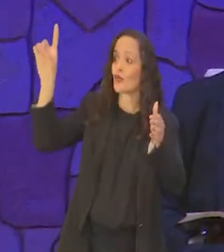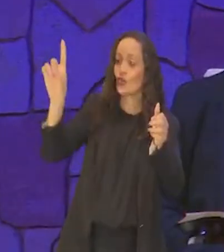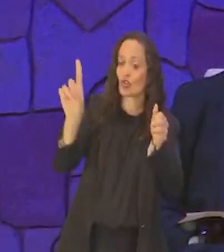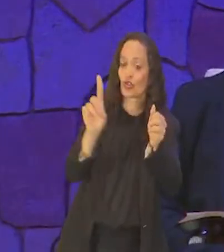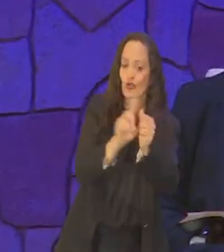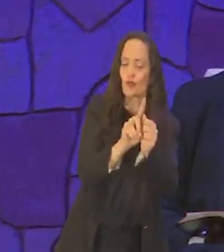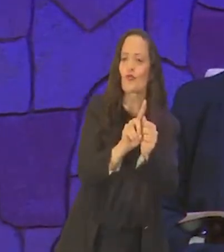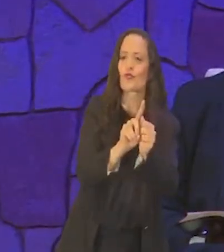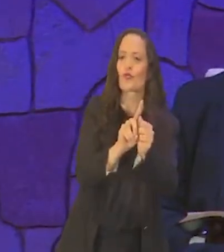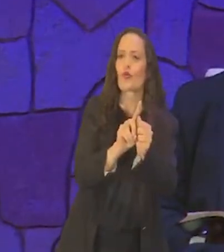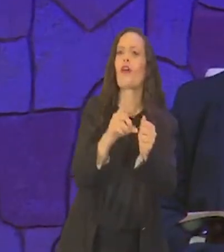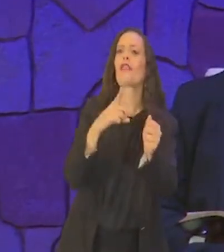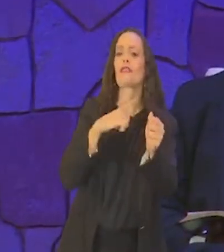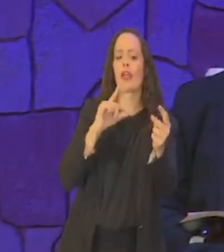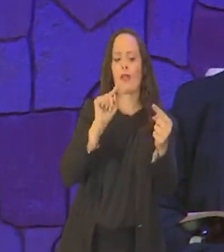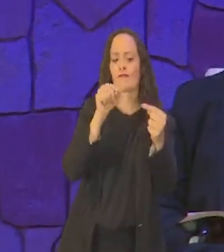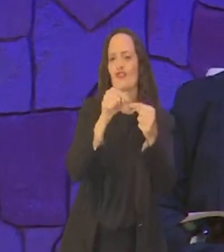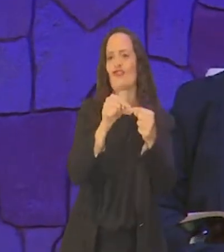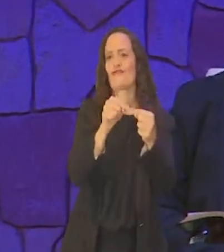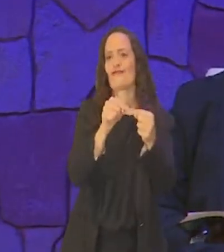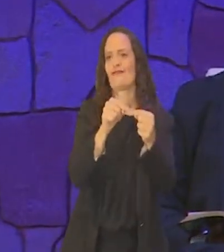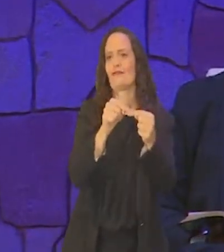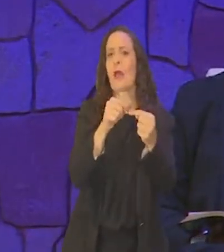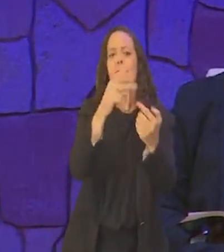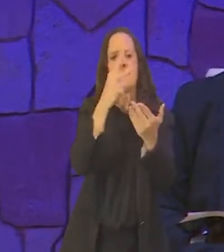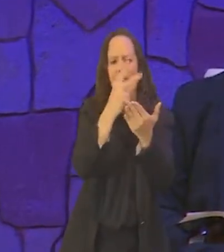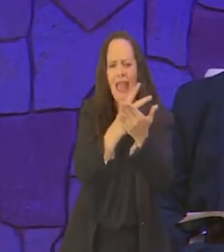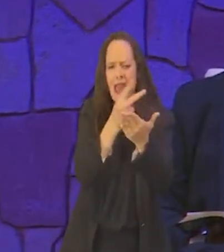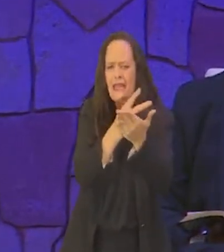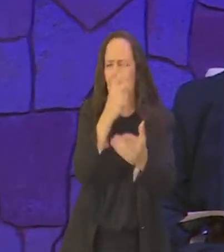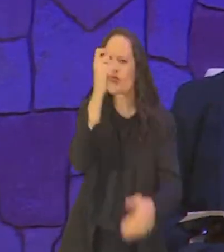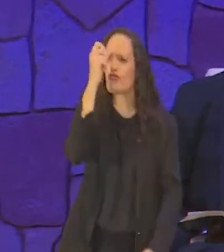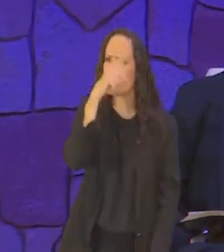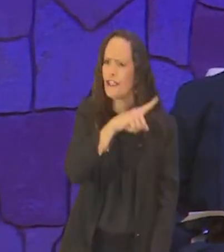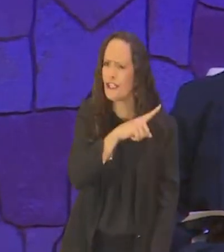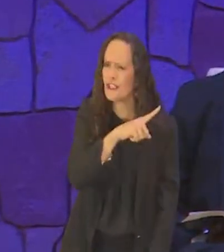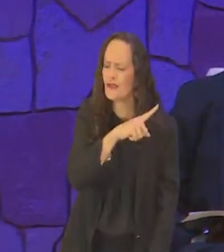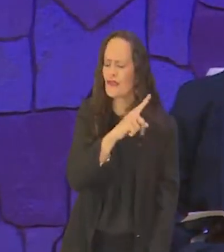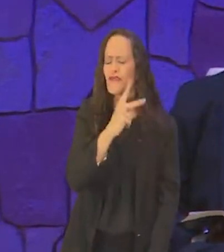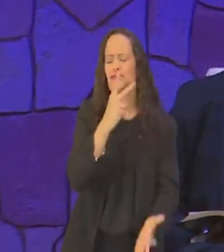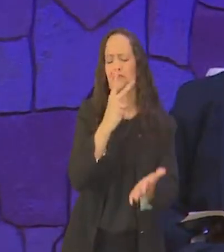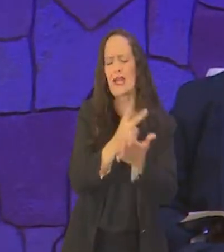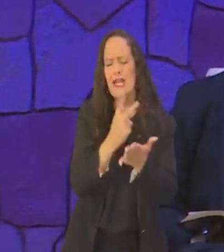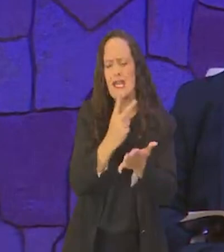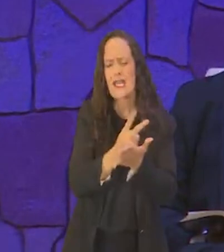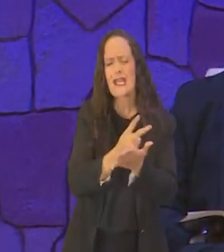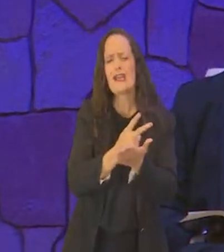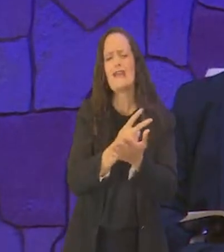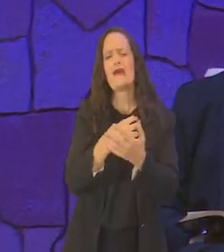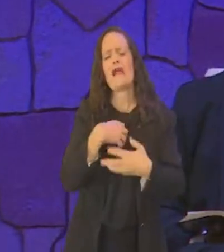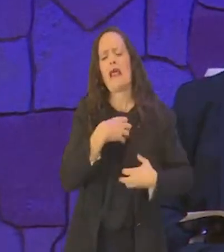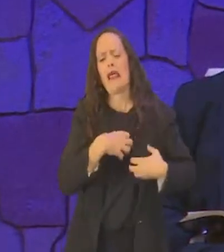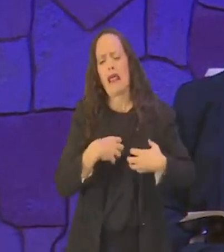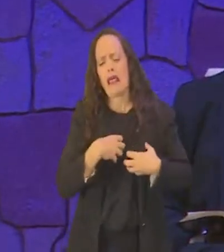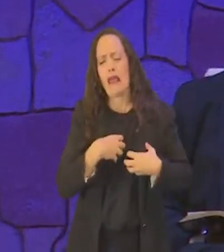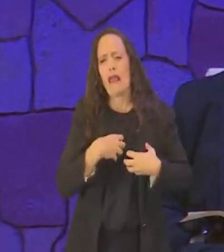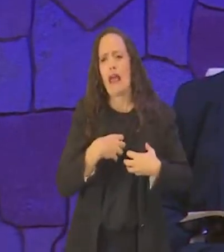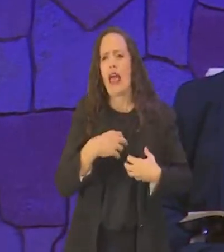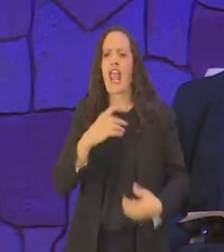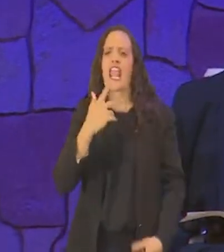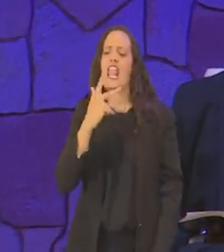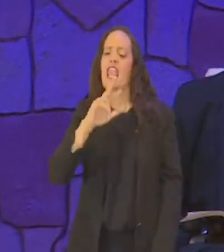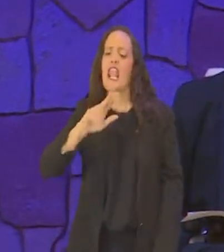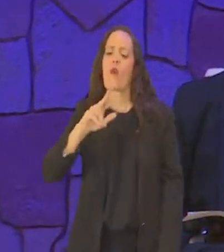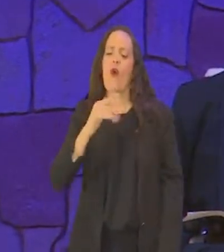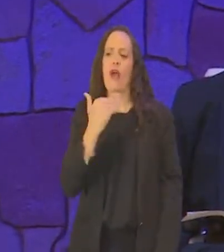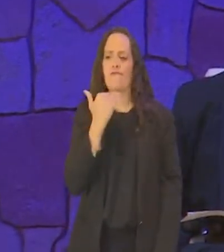do Senhor, por mais difícil que pareça, não é por um acaso.